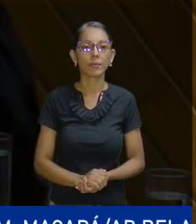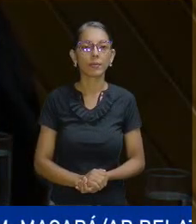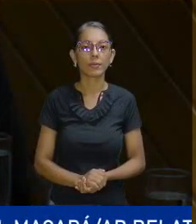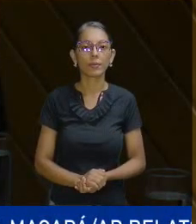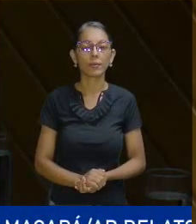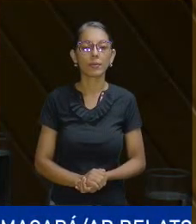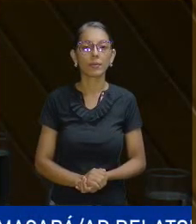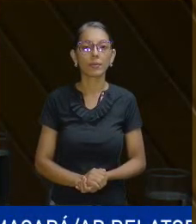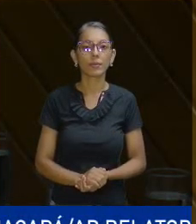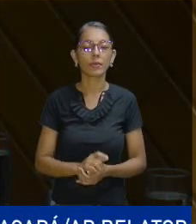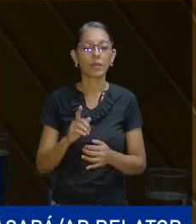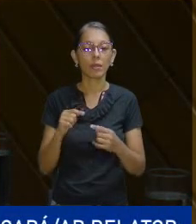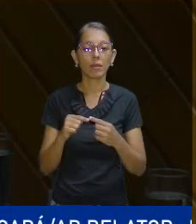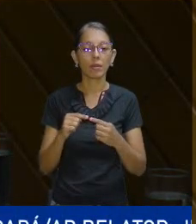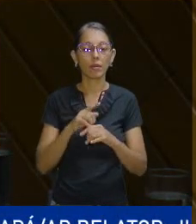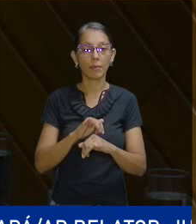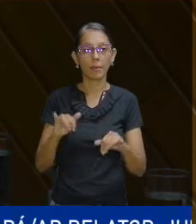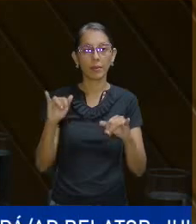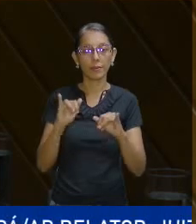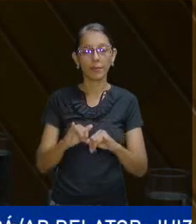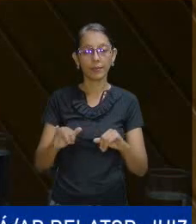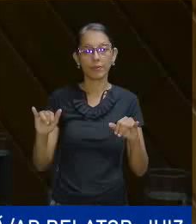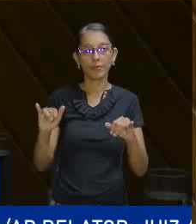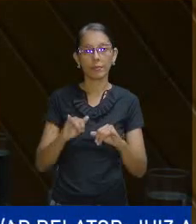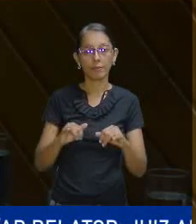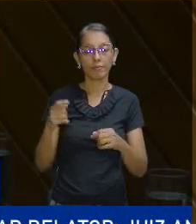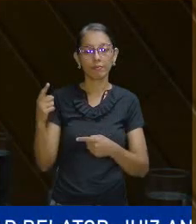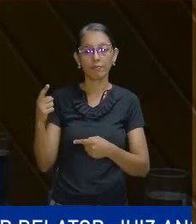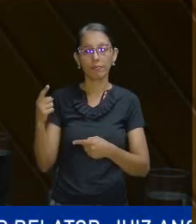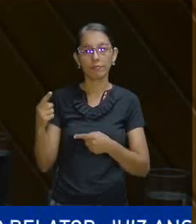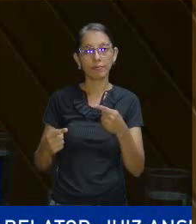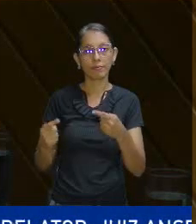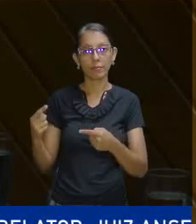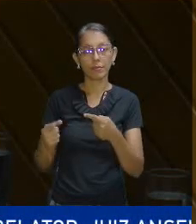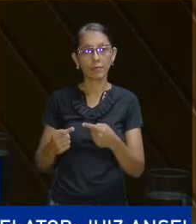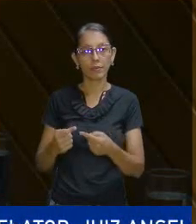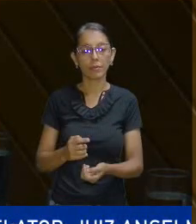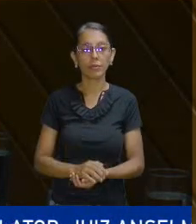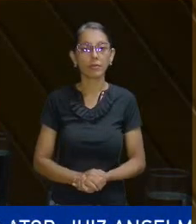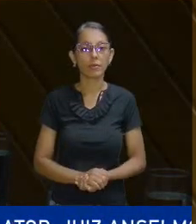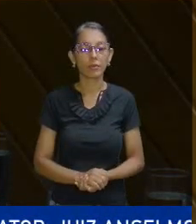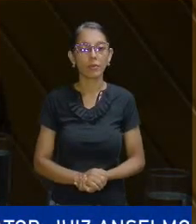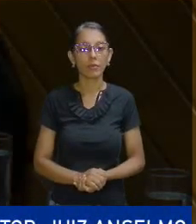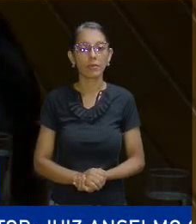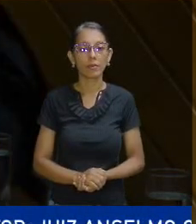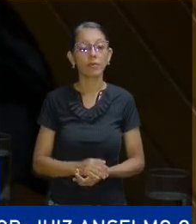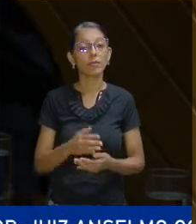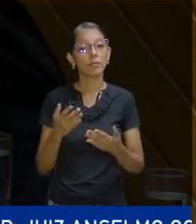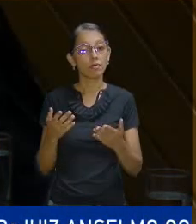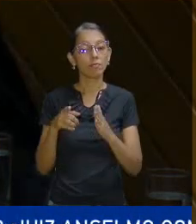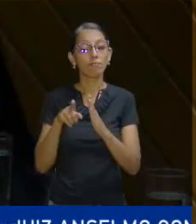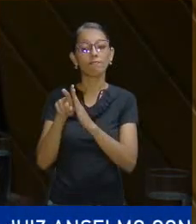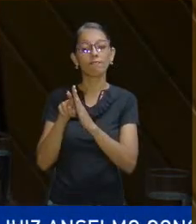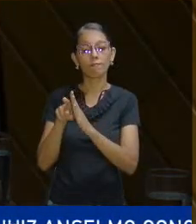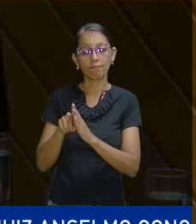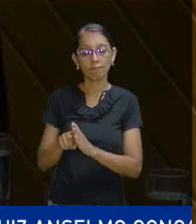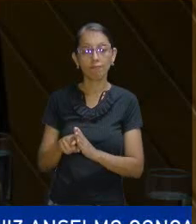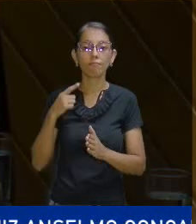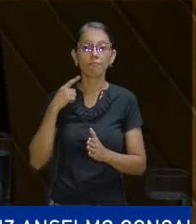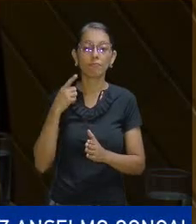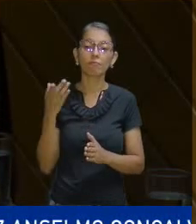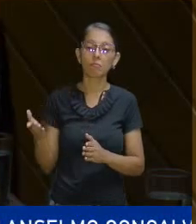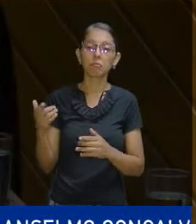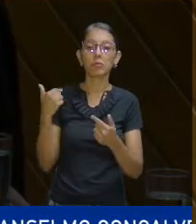Financiamento de Campanha. E nisso, fazendo análise do trabalho realizado